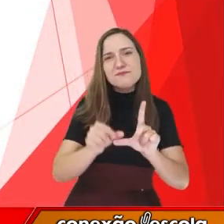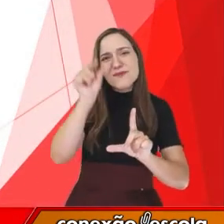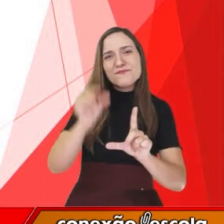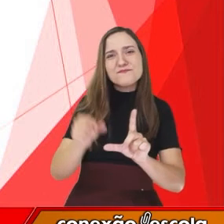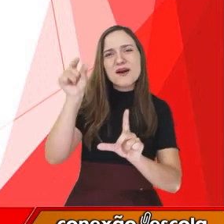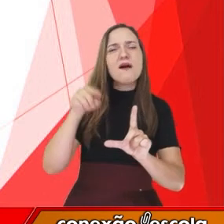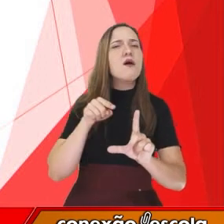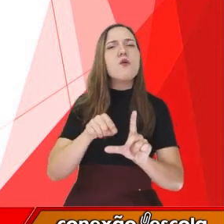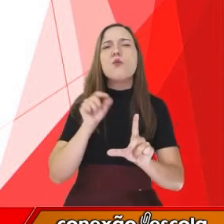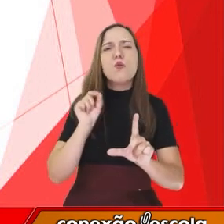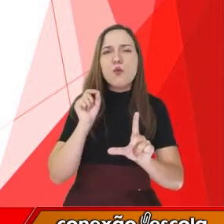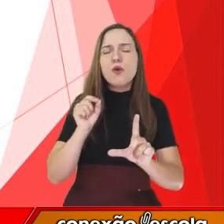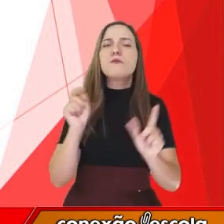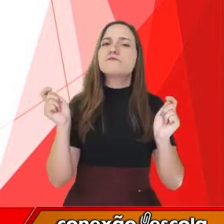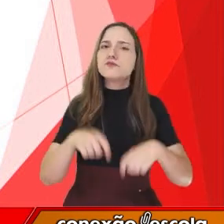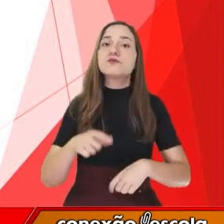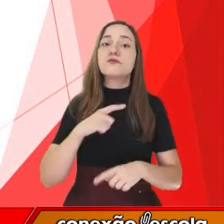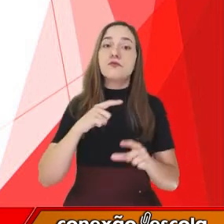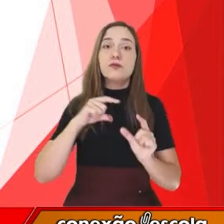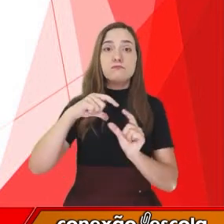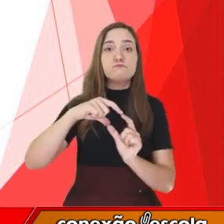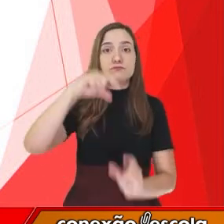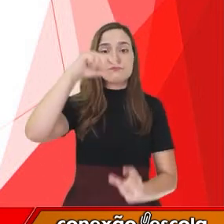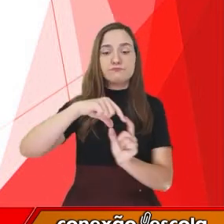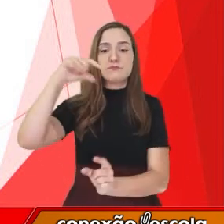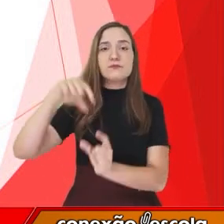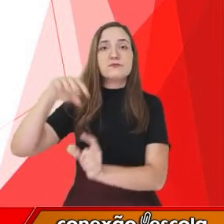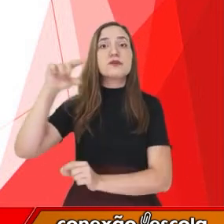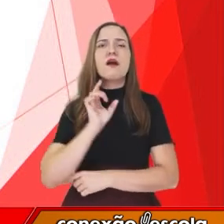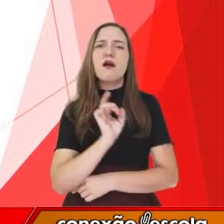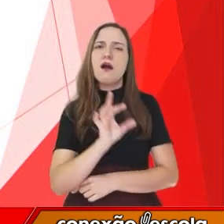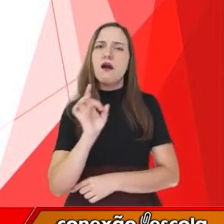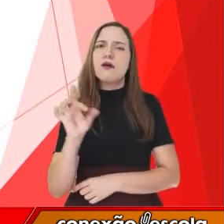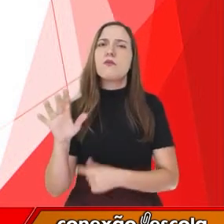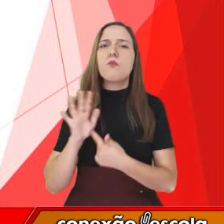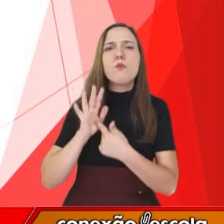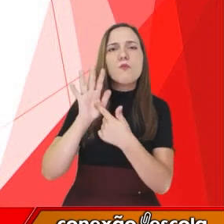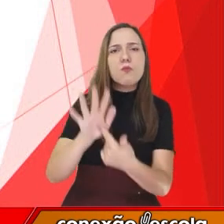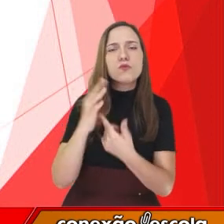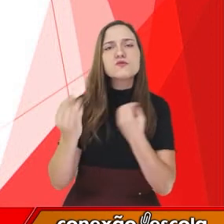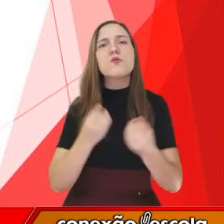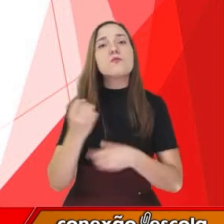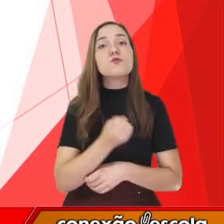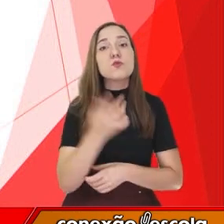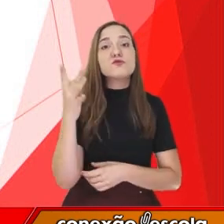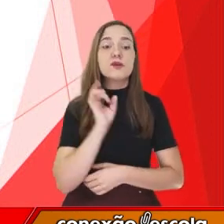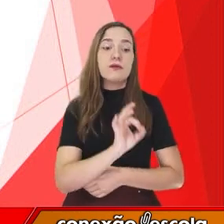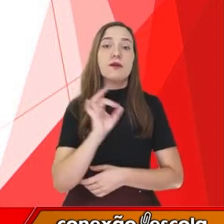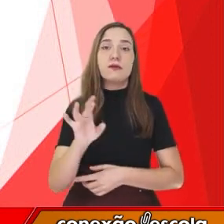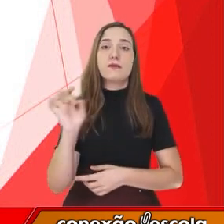gráficos de barras são feitos por meio de retângulos para representar a quantidade relativa a